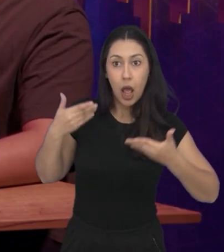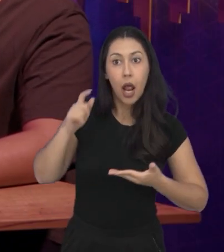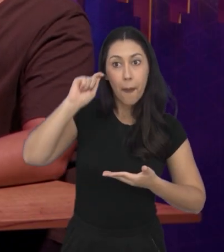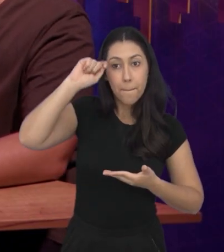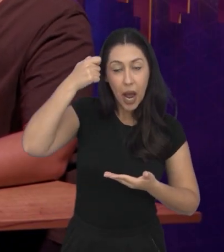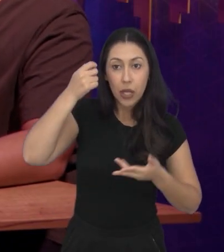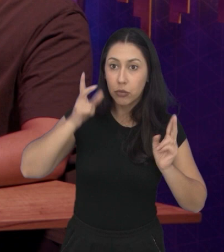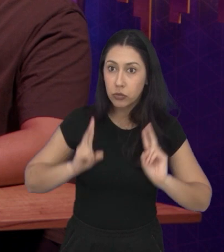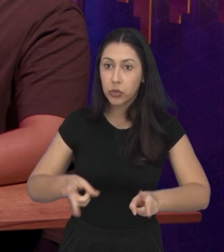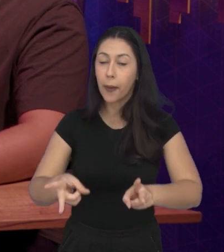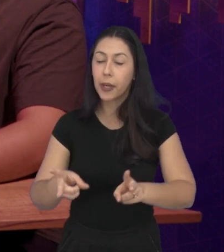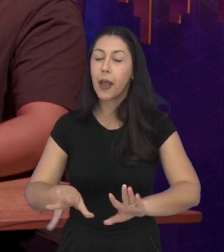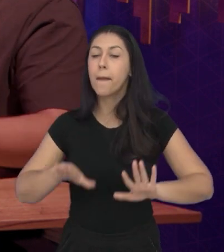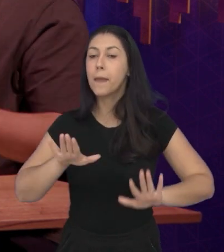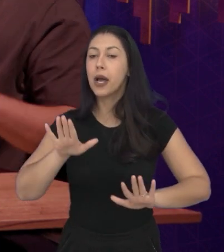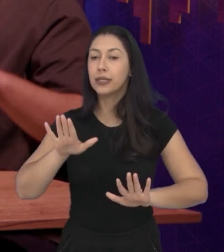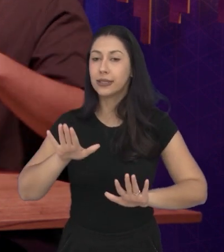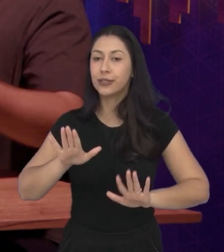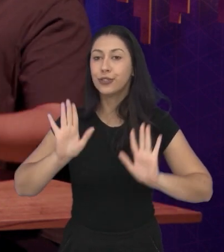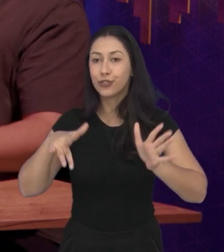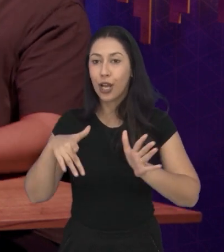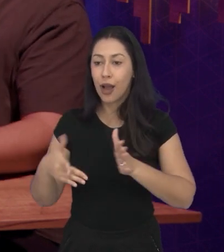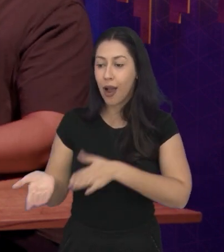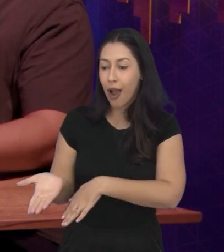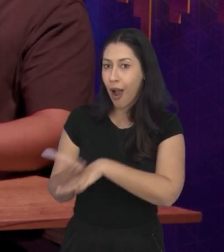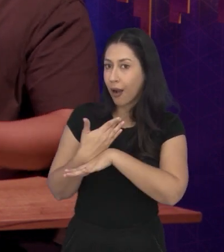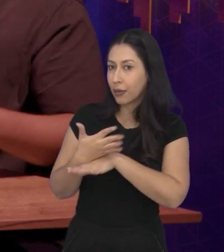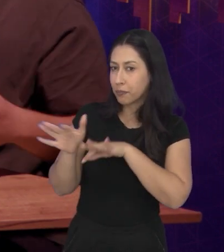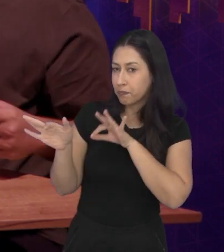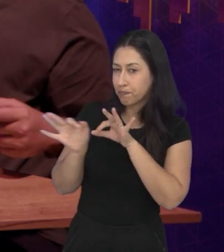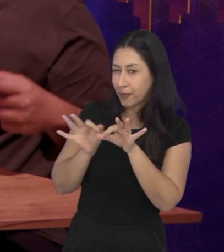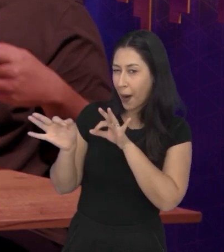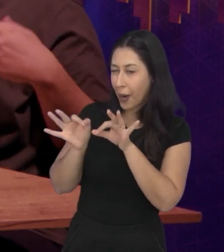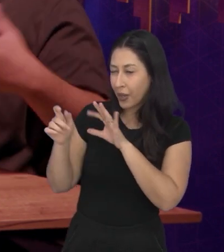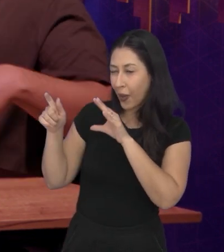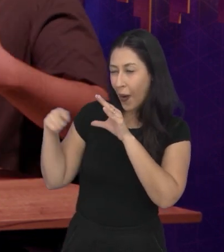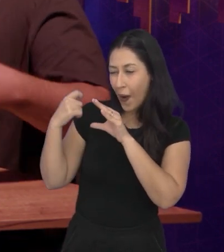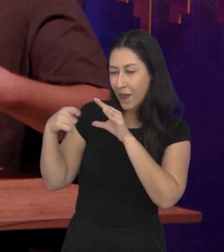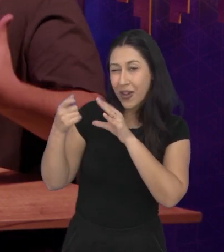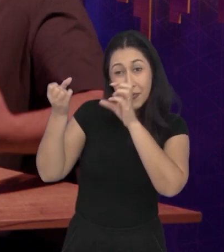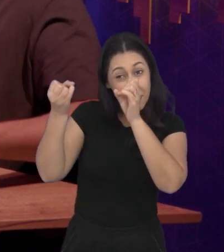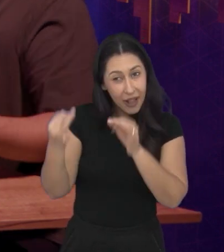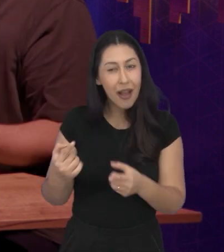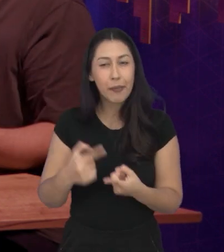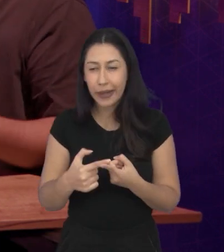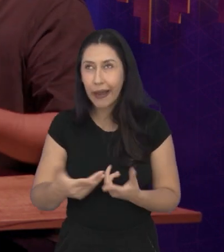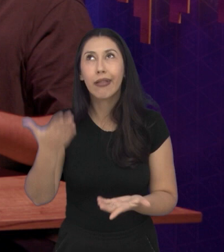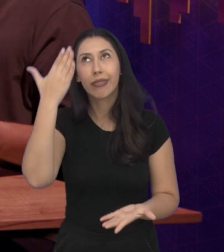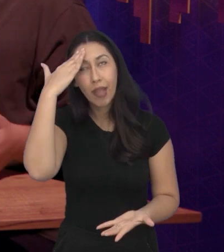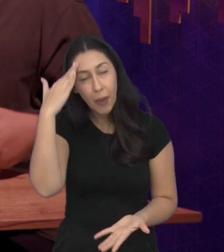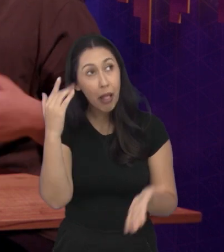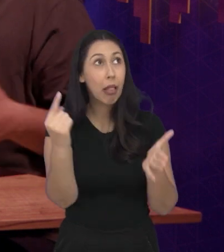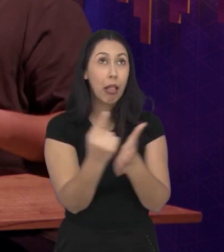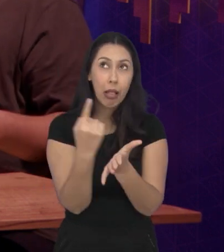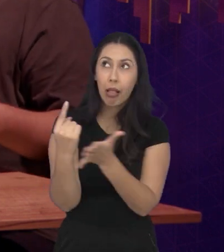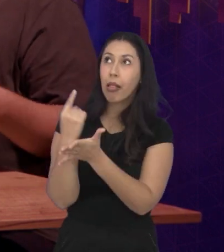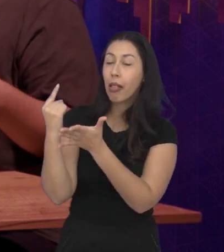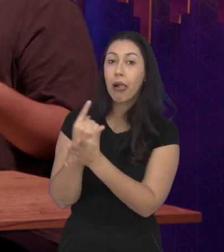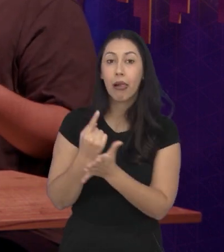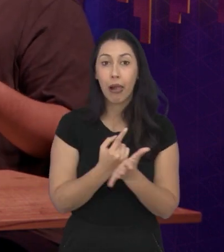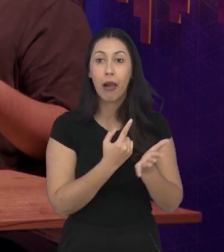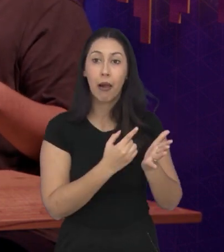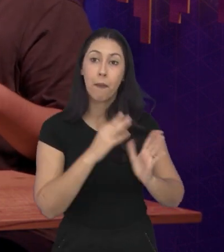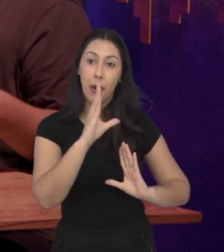perguntaram para ele quando ele saiu, na verdade, ele deixou gravado esse vídeo para que ele sabia que ia começar a ser comentado, né, nas redes Sim,